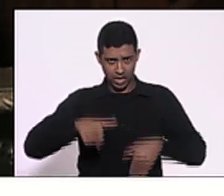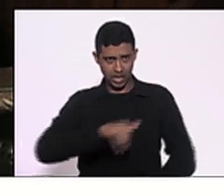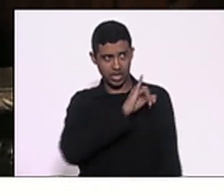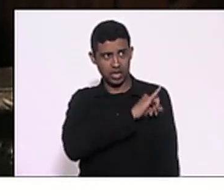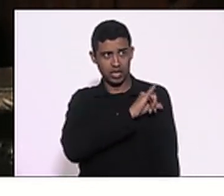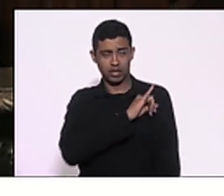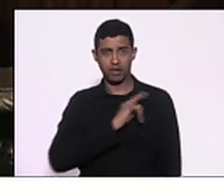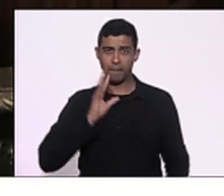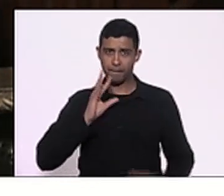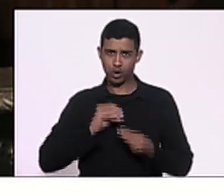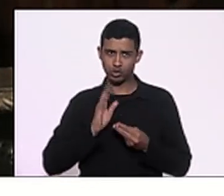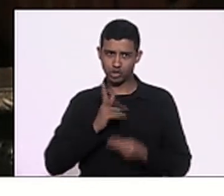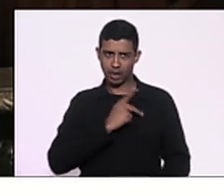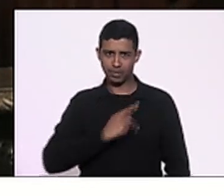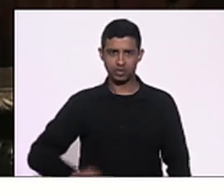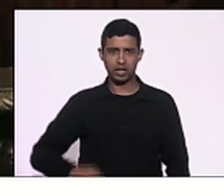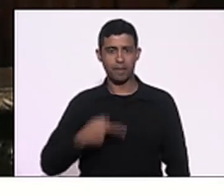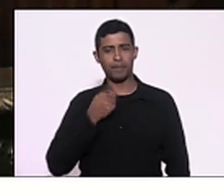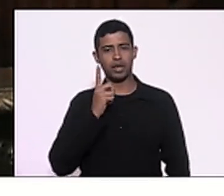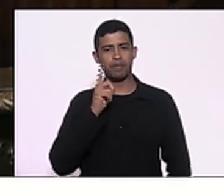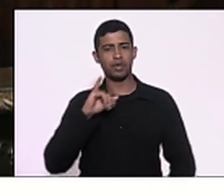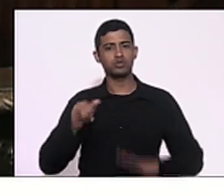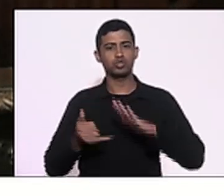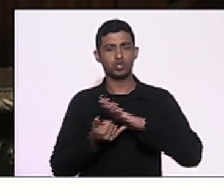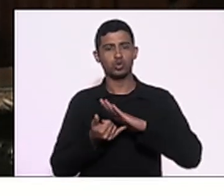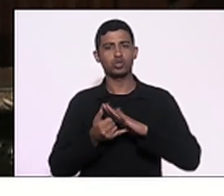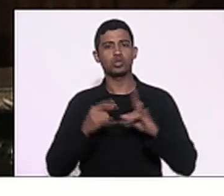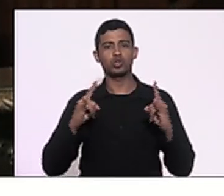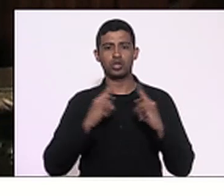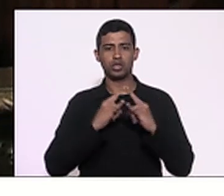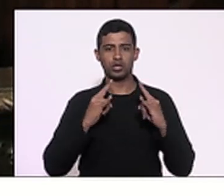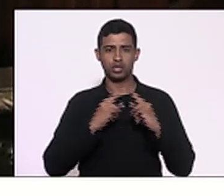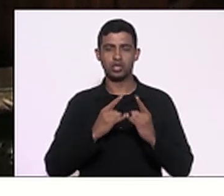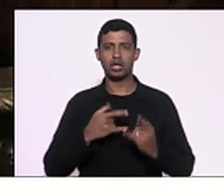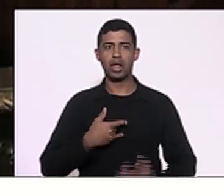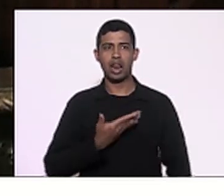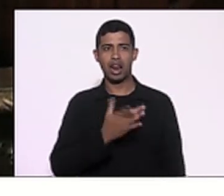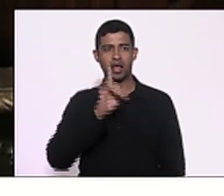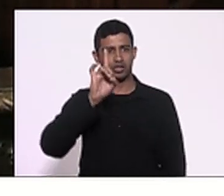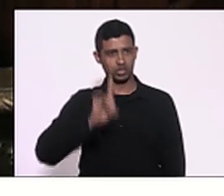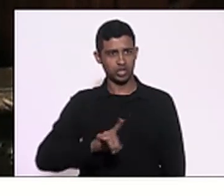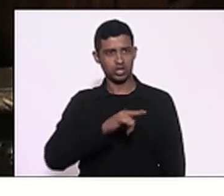público, para quem quiser consultar. Portanto, venho aqui desta tribuna